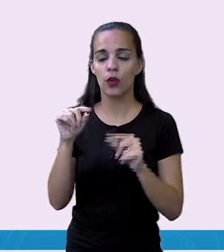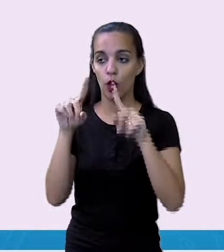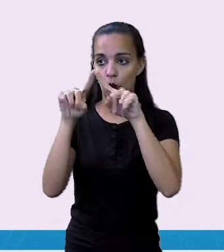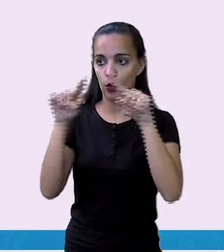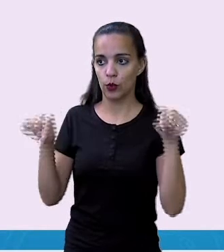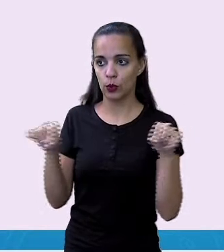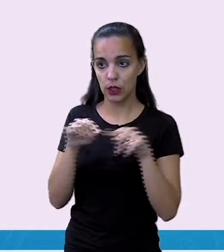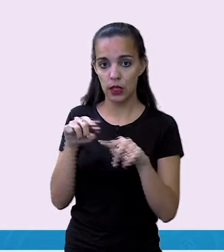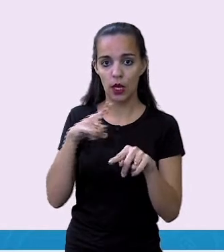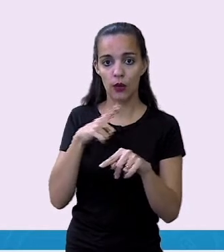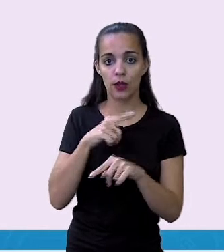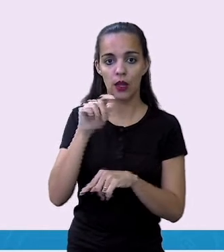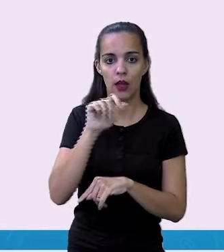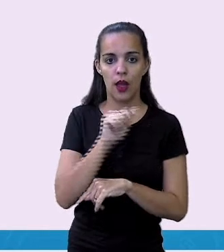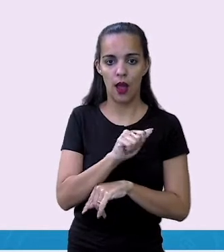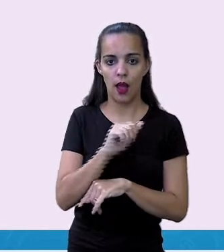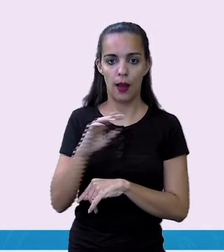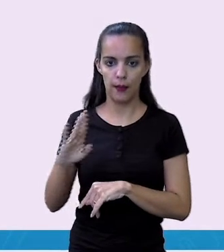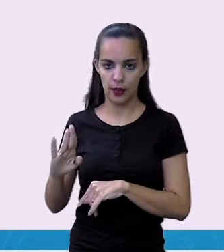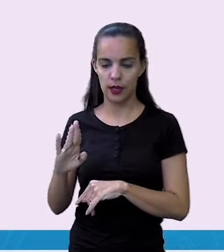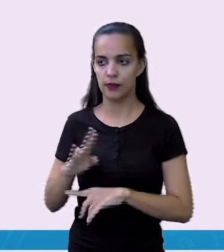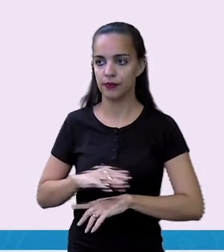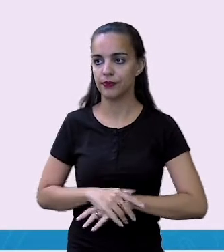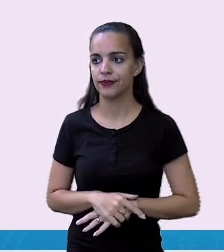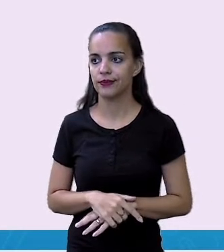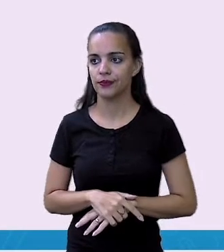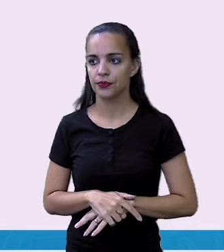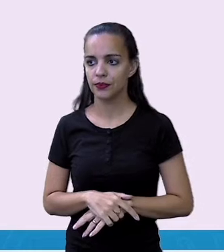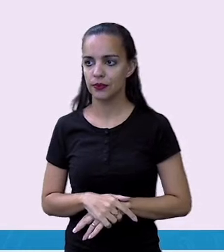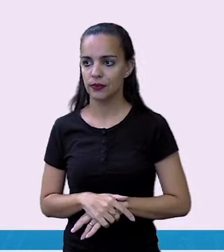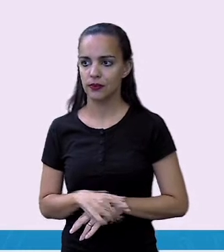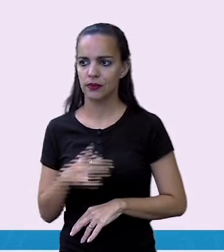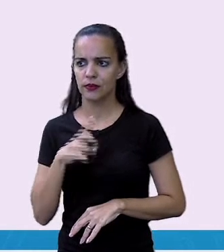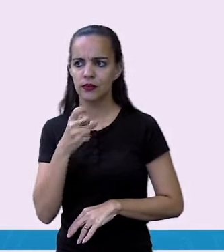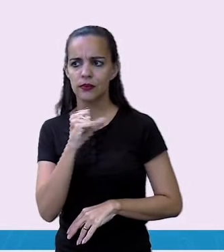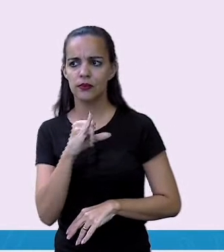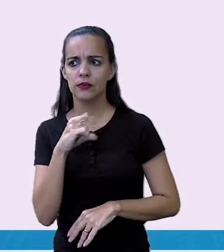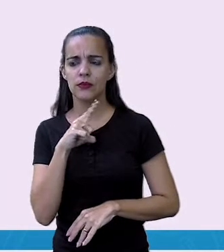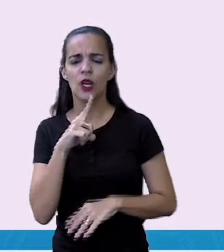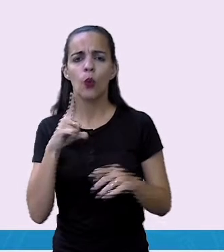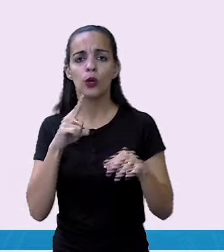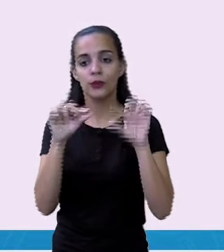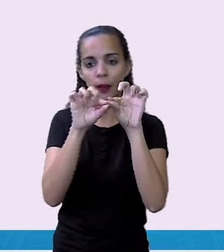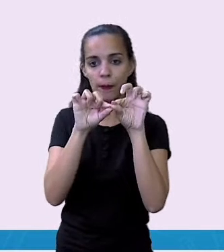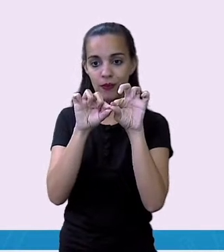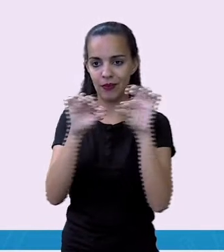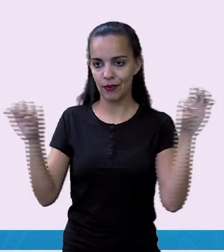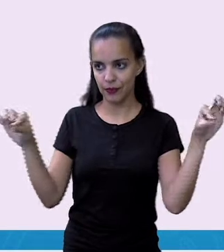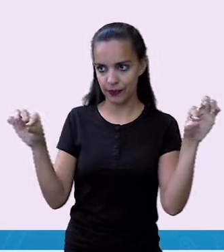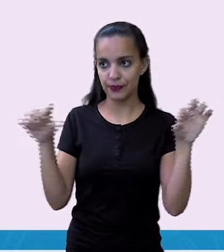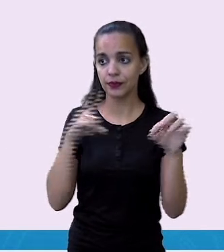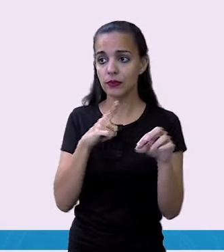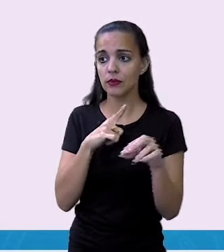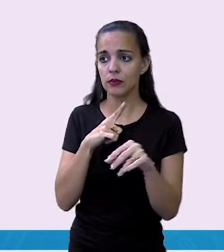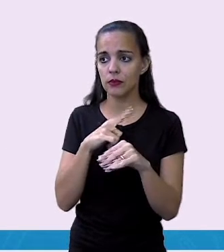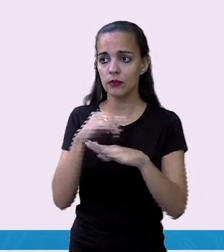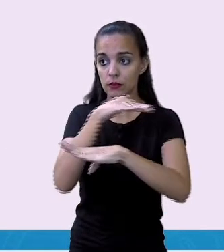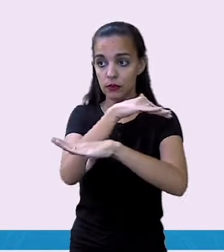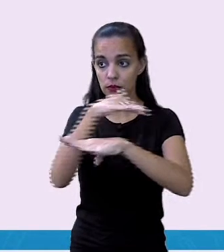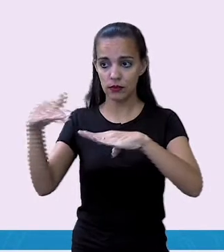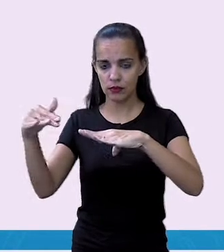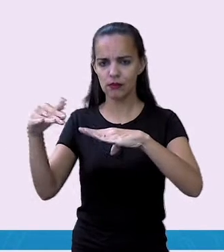base AB. Preste atenção. Quando você traça paralela, lembra daquele conteúdo?